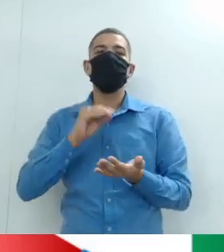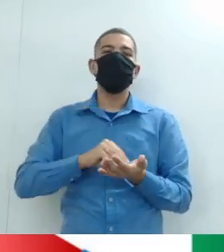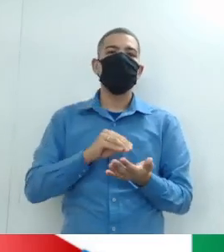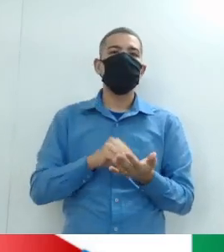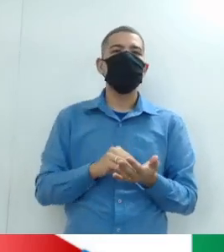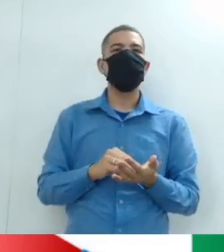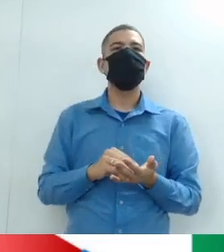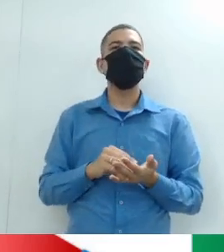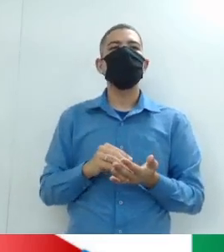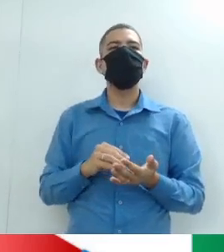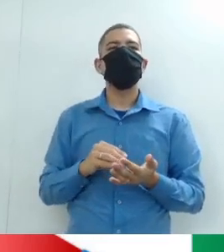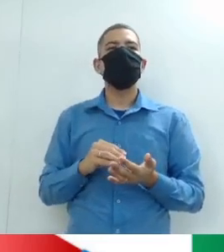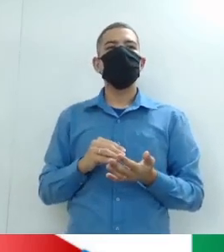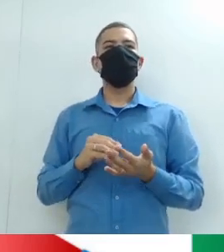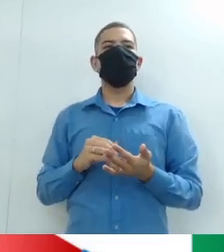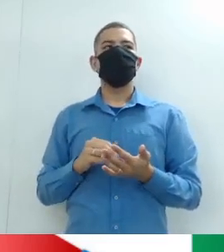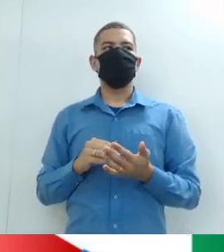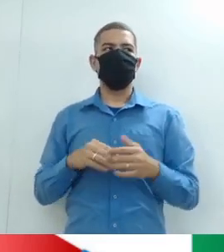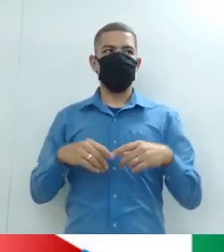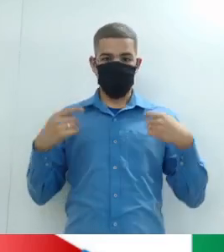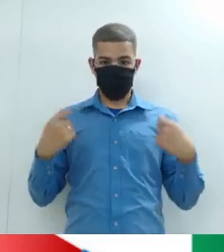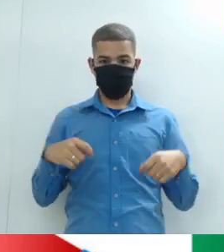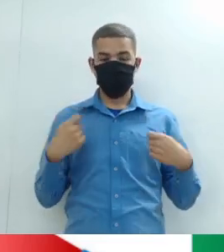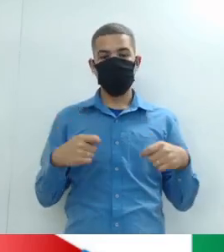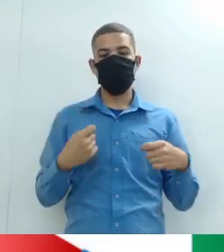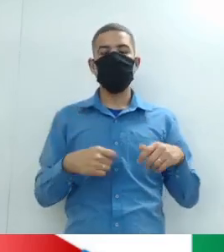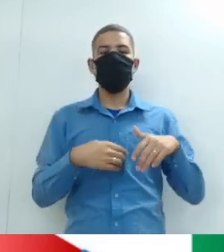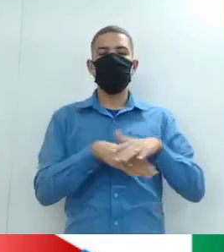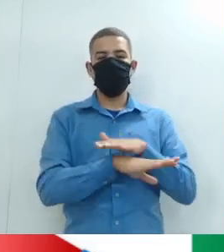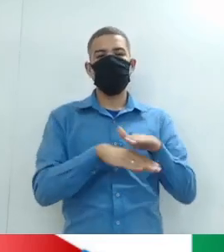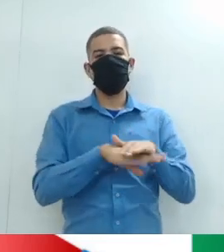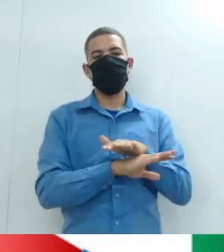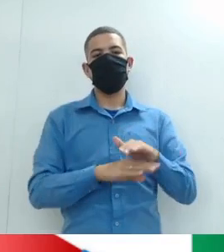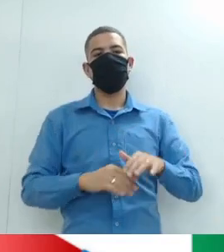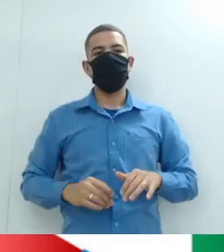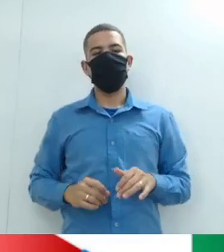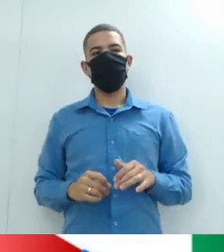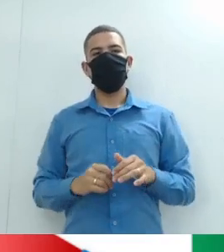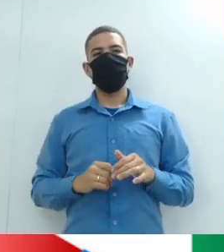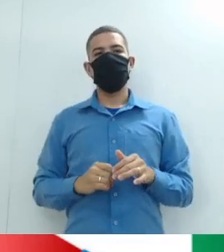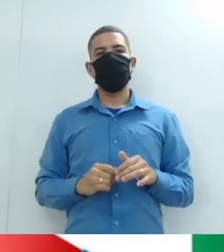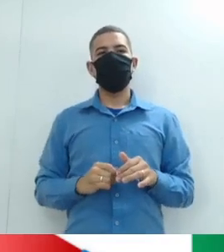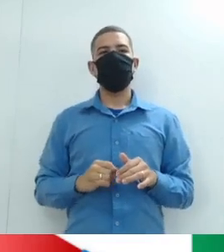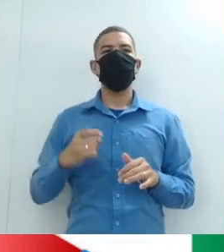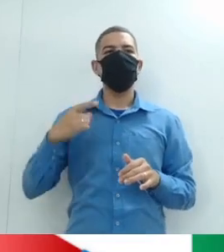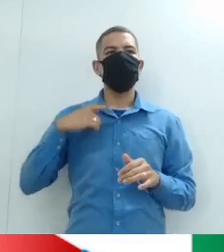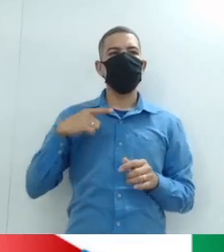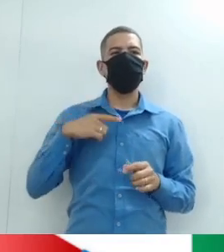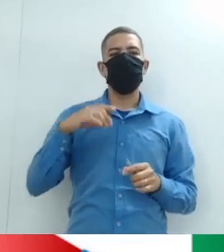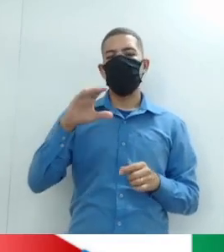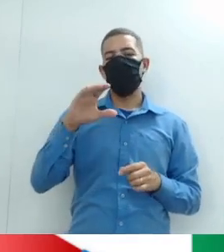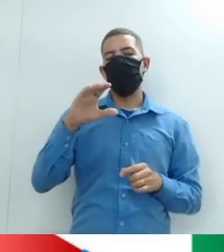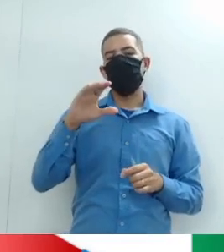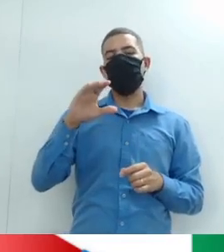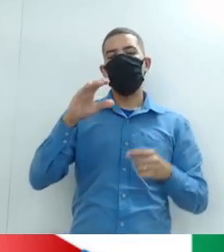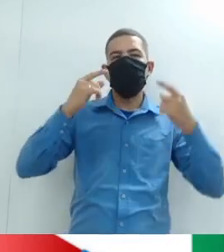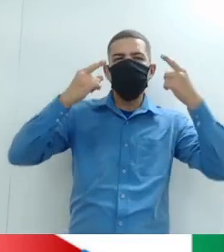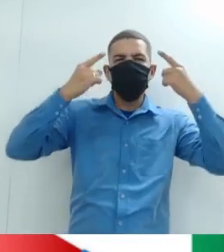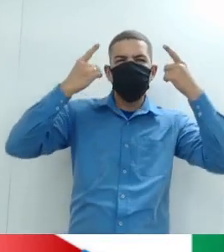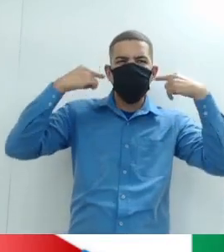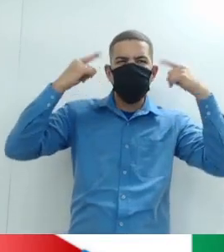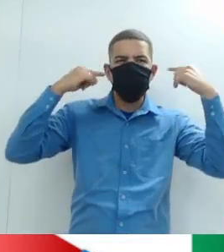a colheita o tempo todo, ele tinha que armazenar, tá bom? Sendo, né, o carneiro o animal de fertilidade